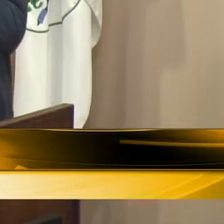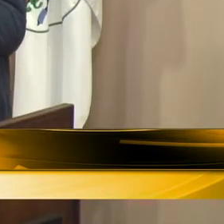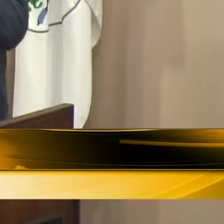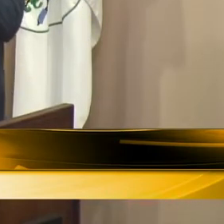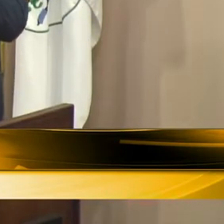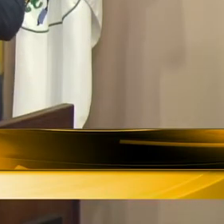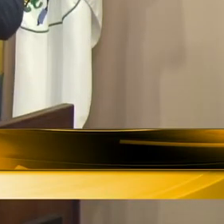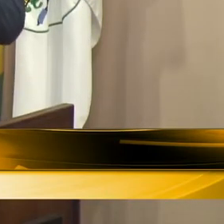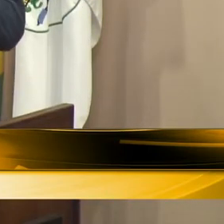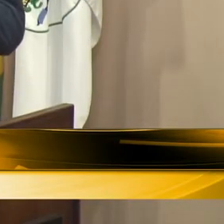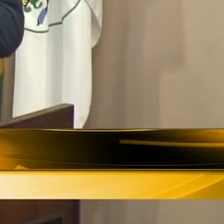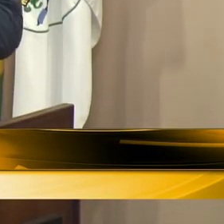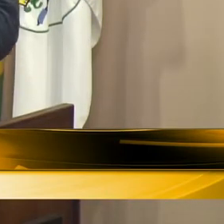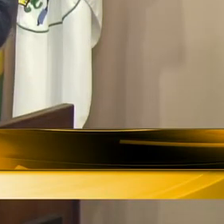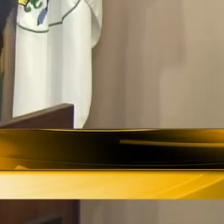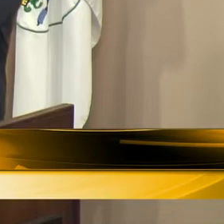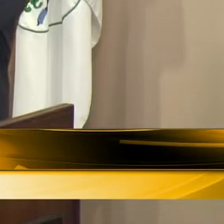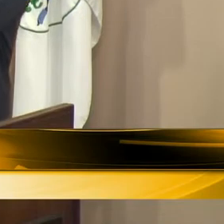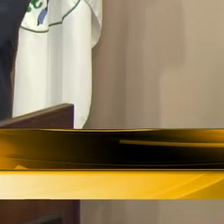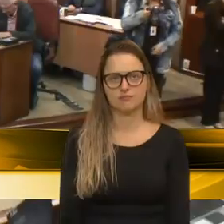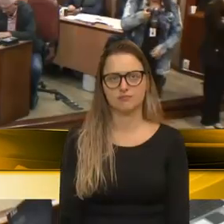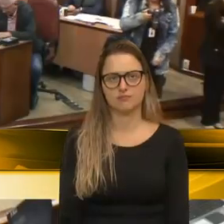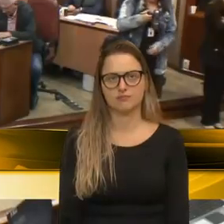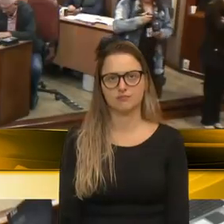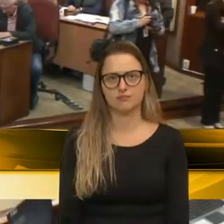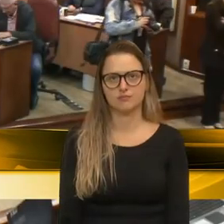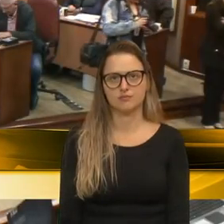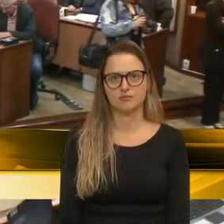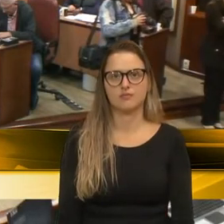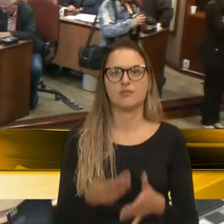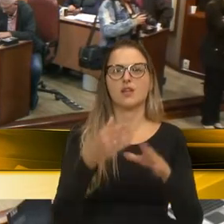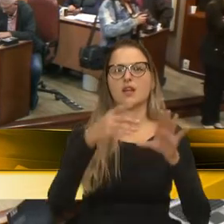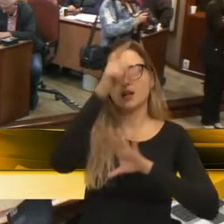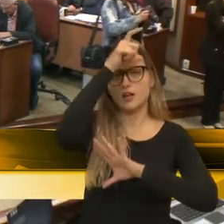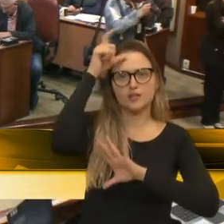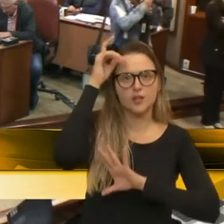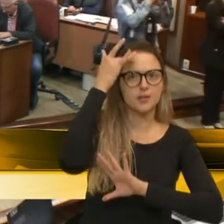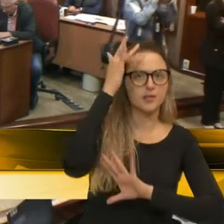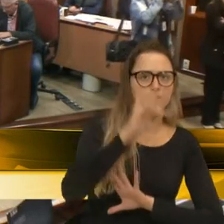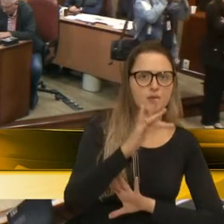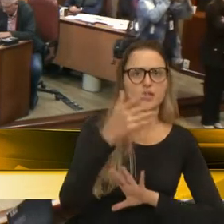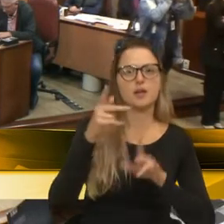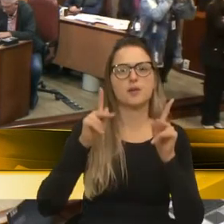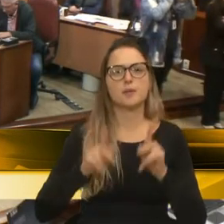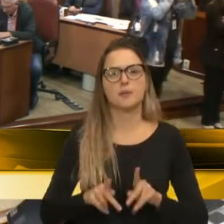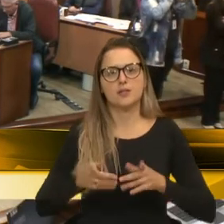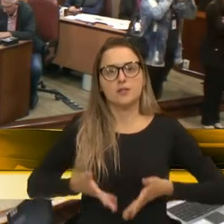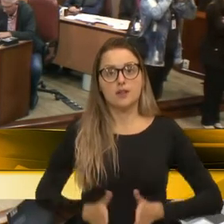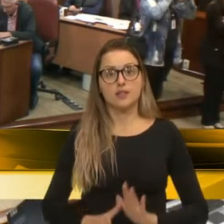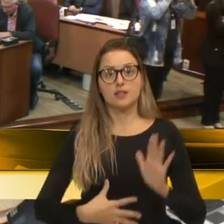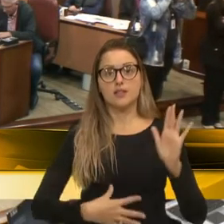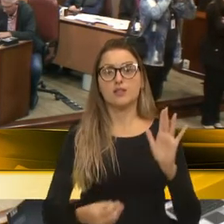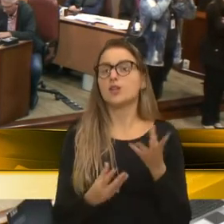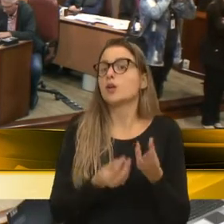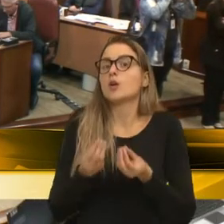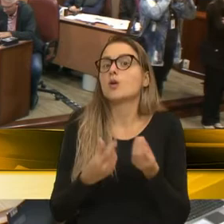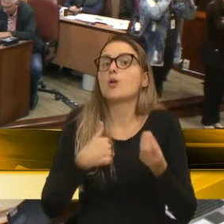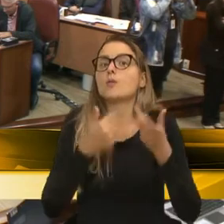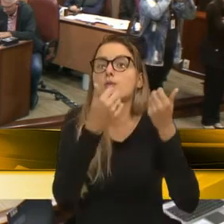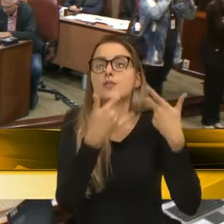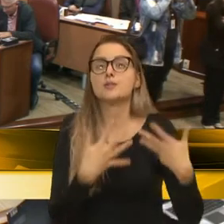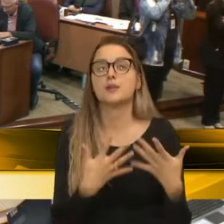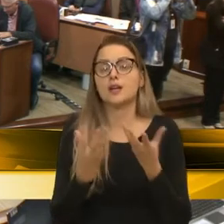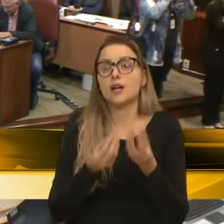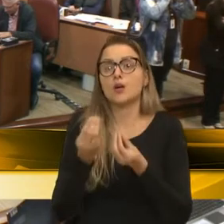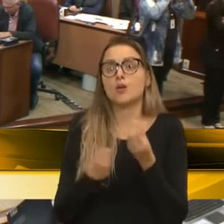Falta essa comunicação dentro desses órgãos. A enfermeira não sabe. O médico vai fazer o parto. Como eu vou explicar? Como